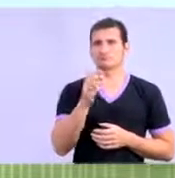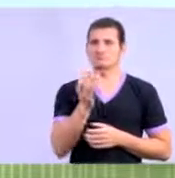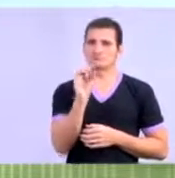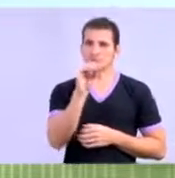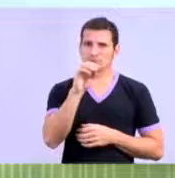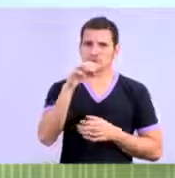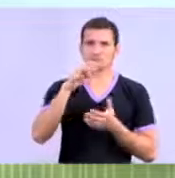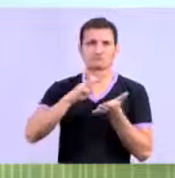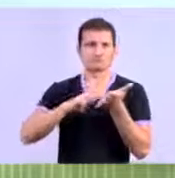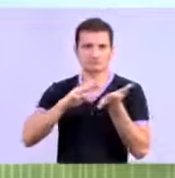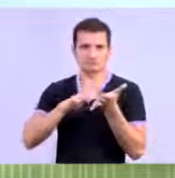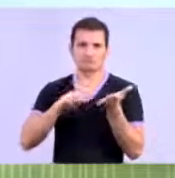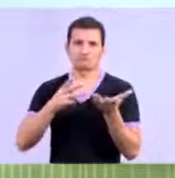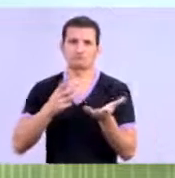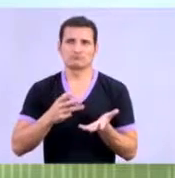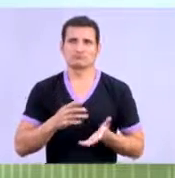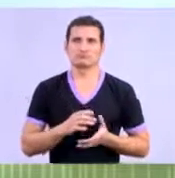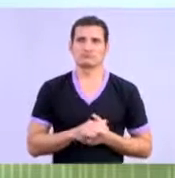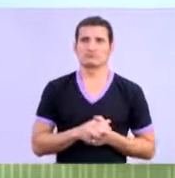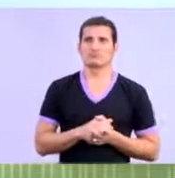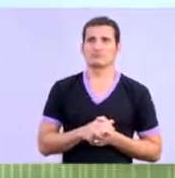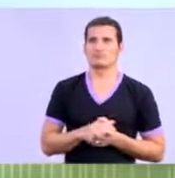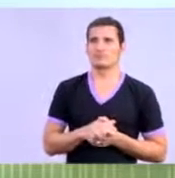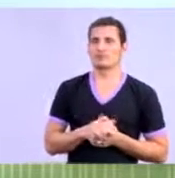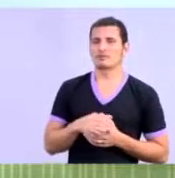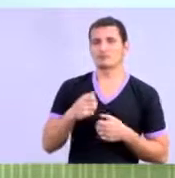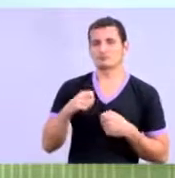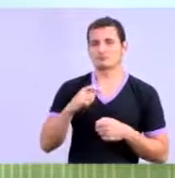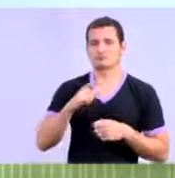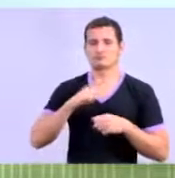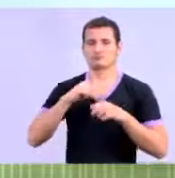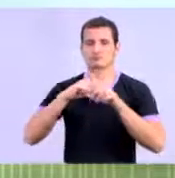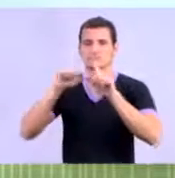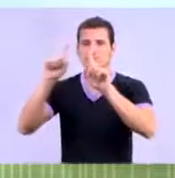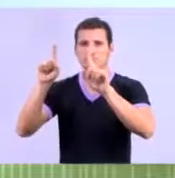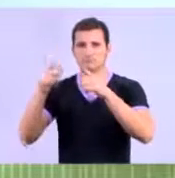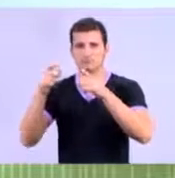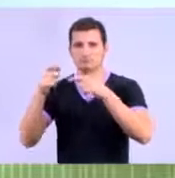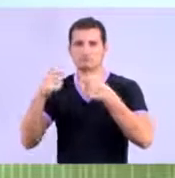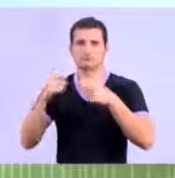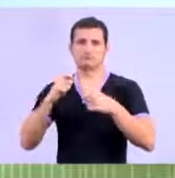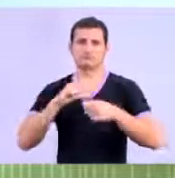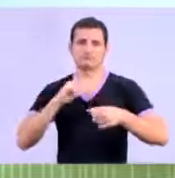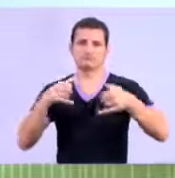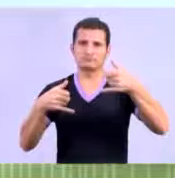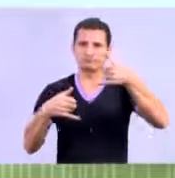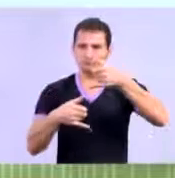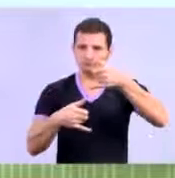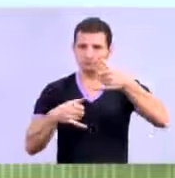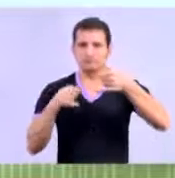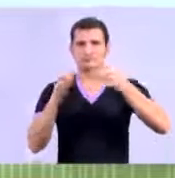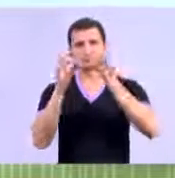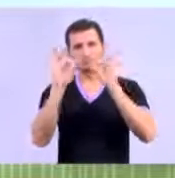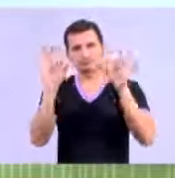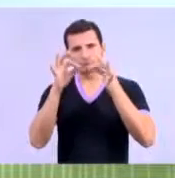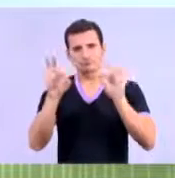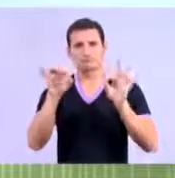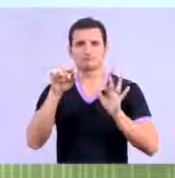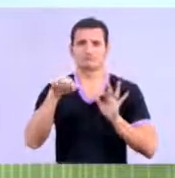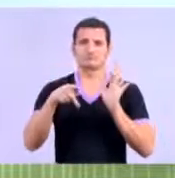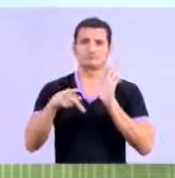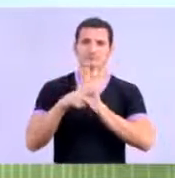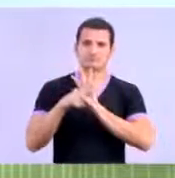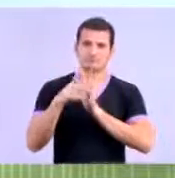uma ação, um verbo, né? O método tem que ter o abre e fecha parênteses, o método tem que ter o abre e fecha chaves, quer dizer, ele tem a estrutura mínima do